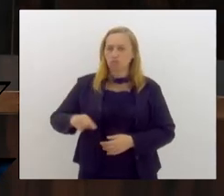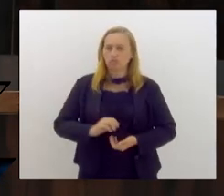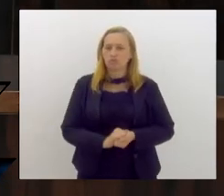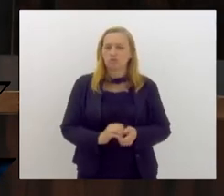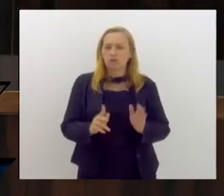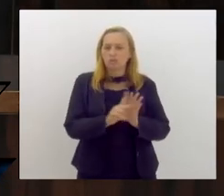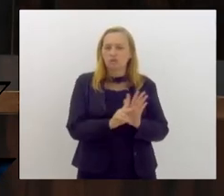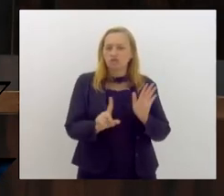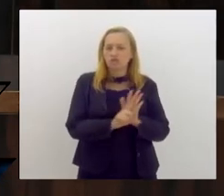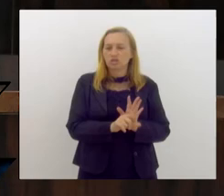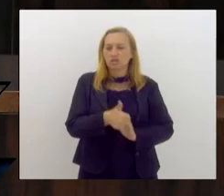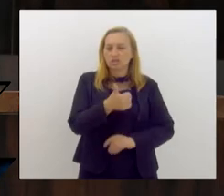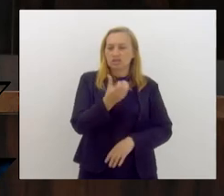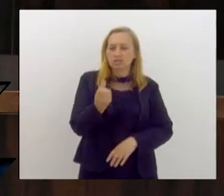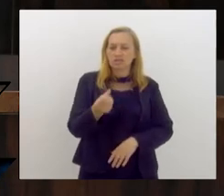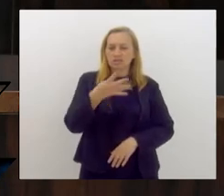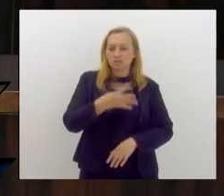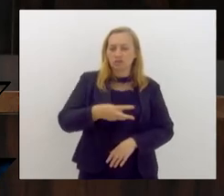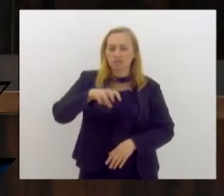Projeto de lei